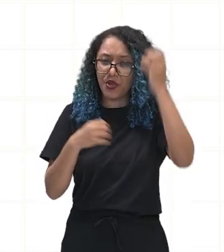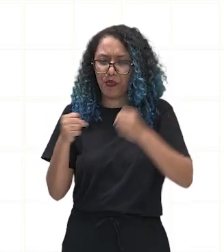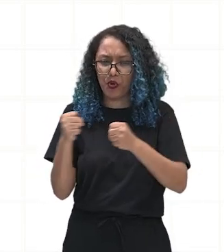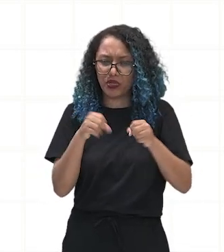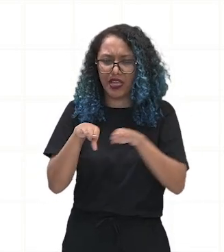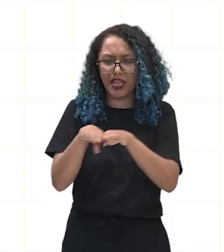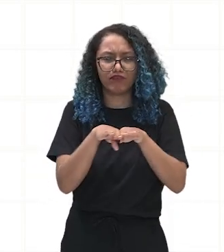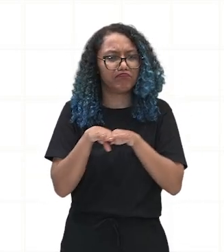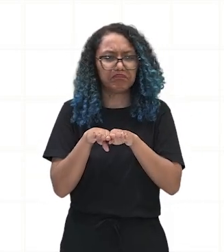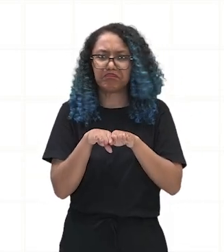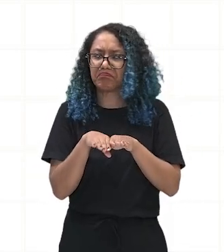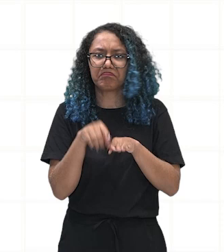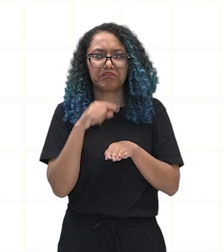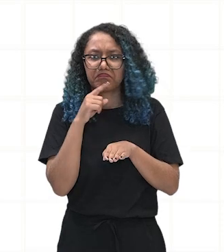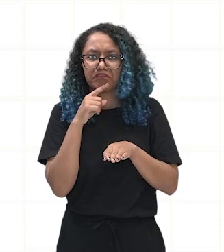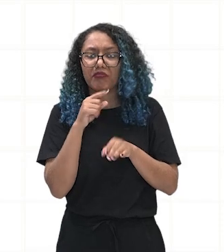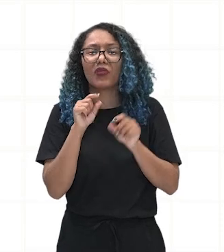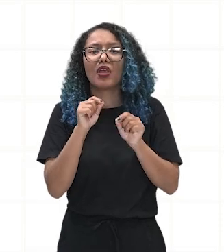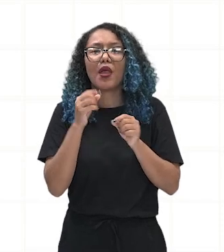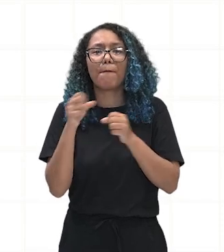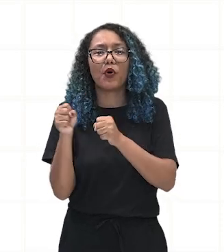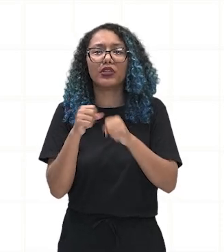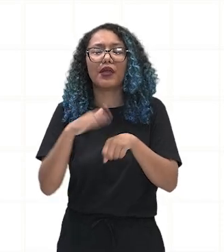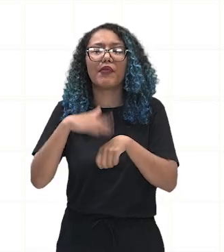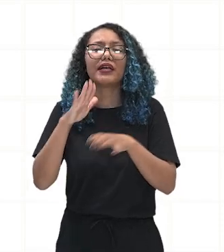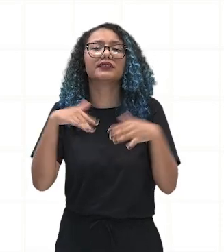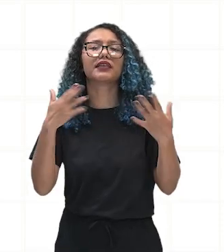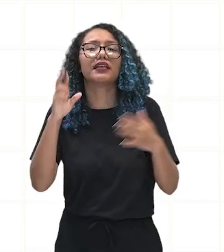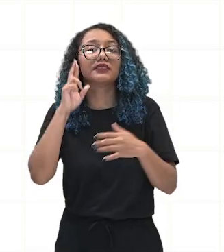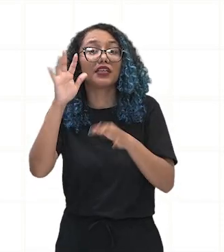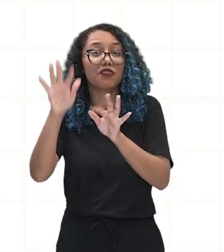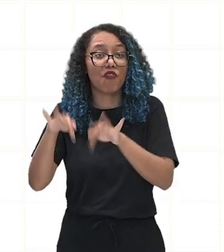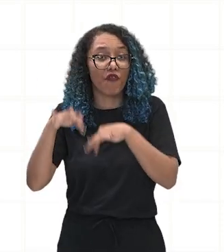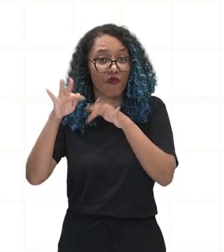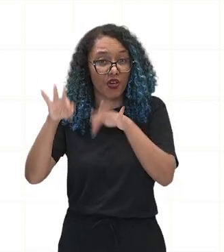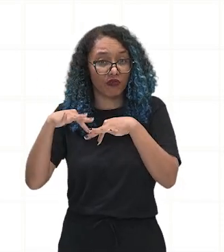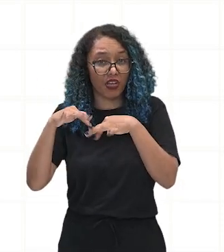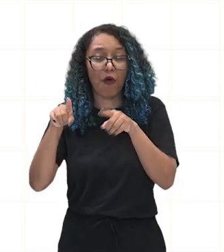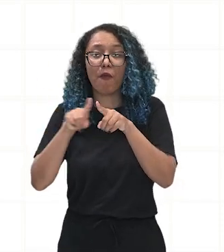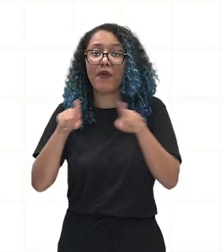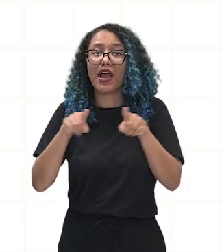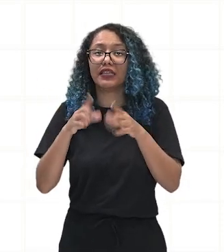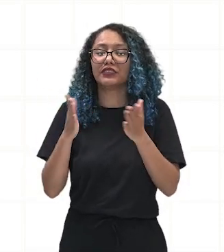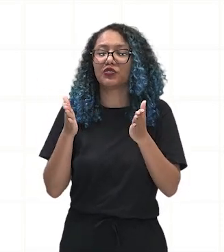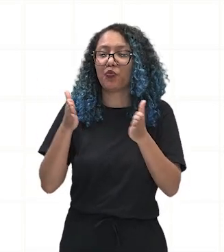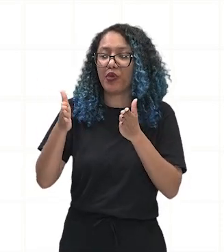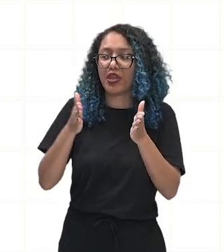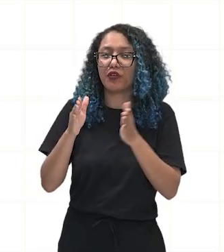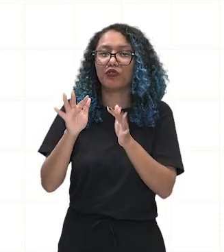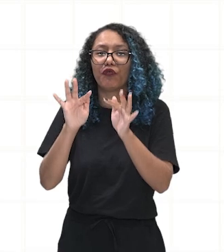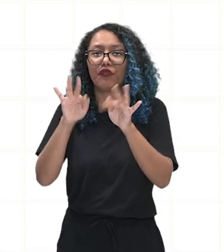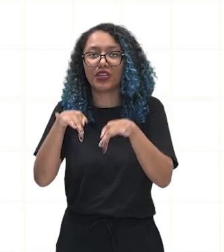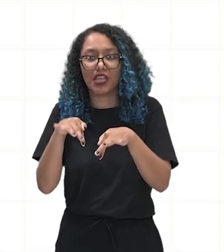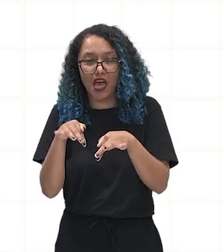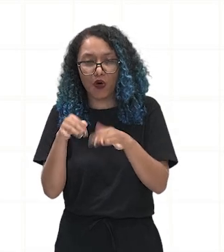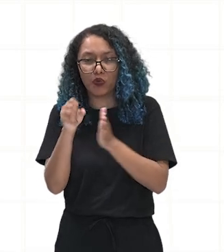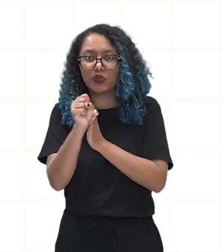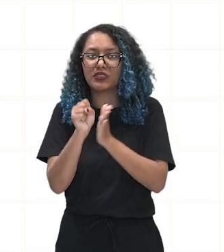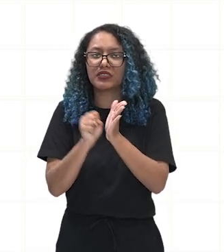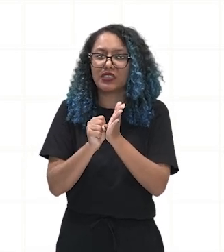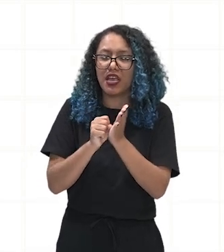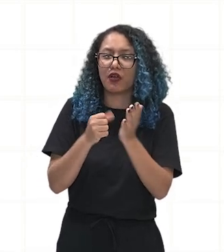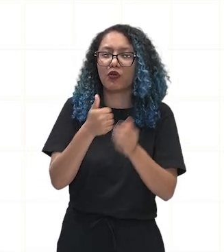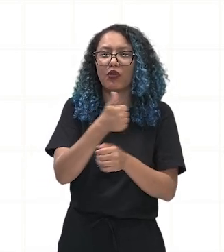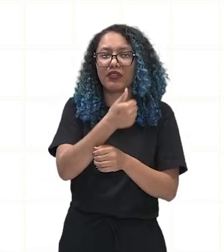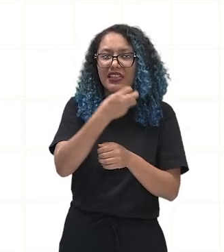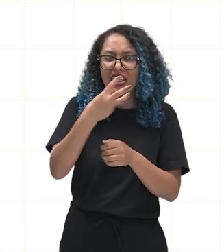feudais? A gente vai ver que durante este período aí, já no finalzinho aí entre os séculos 13,